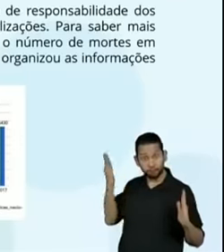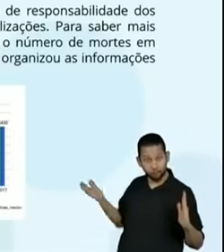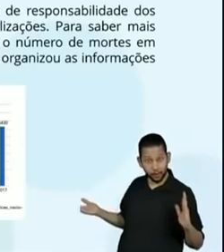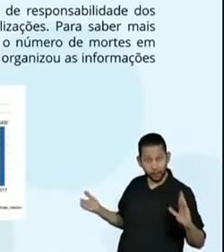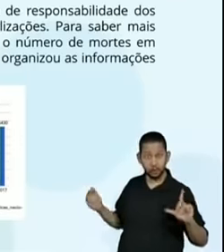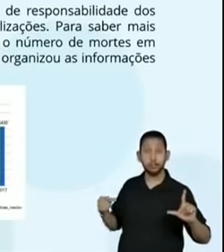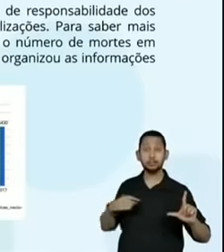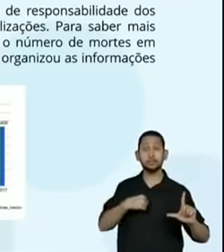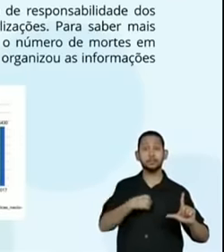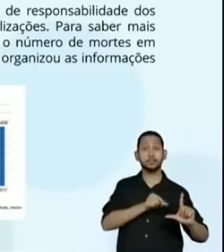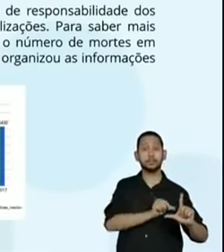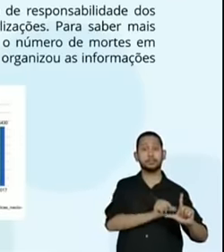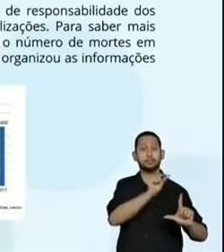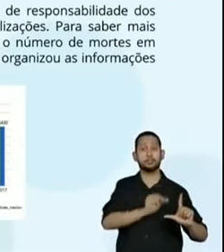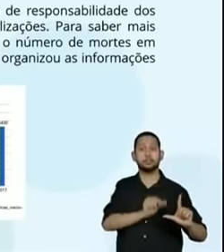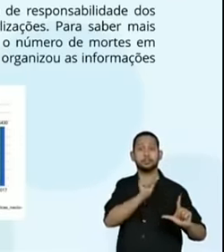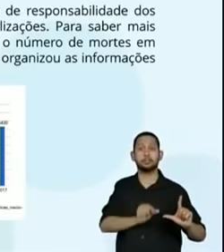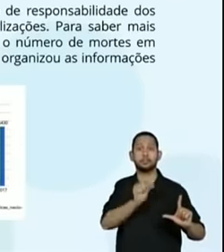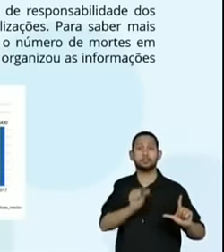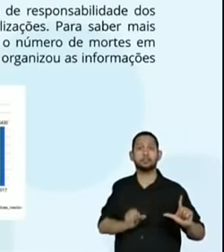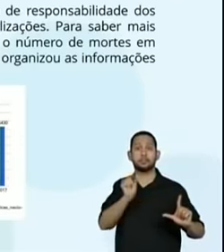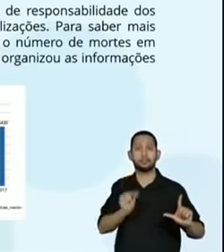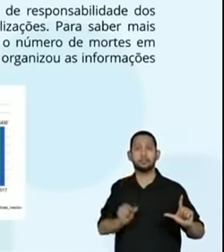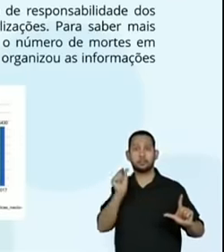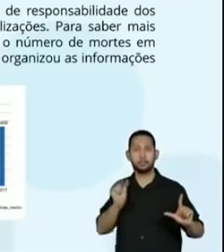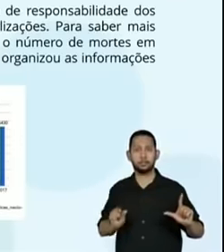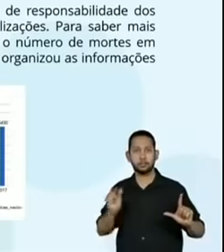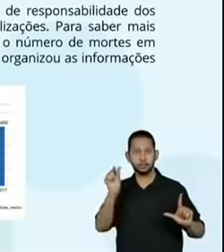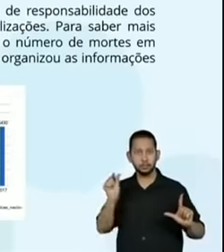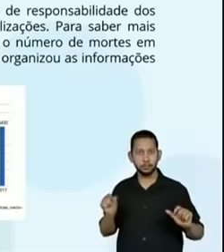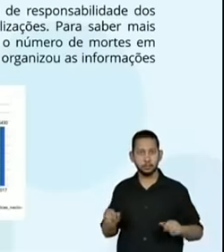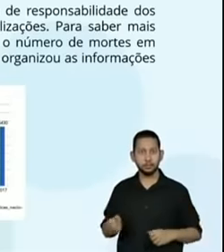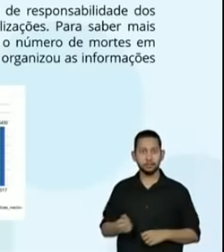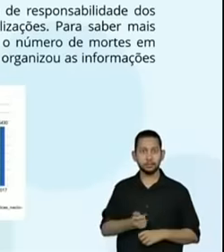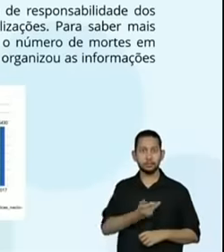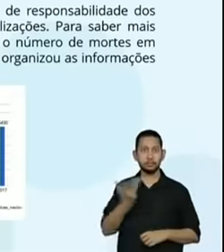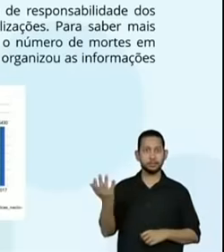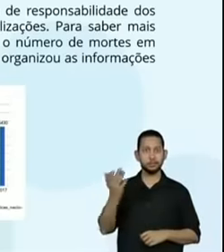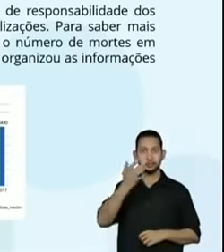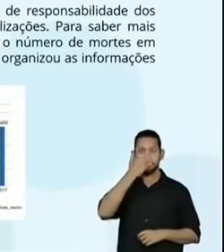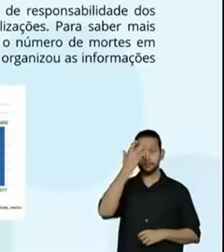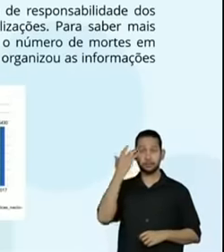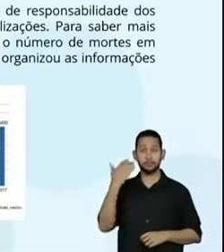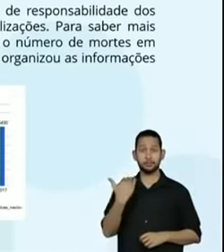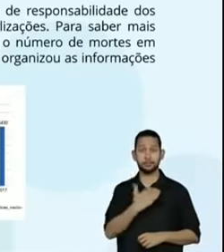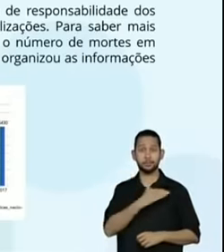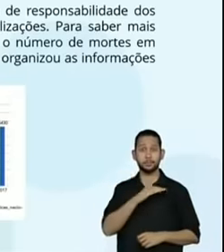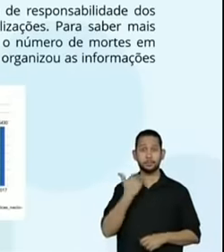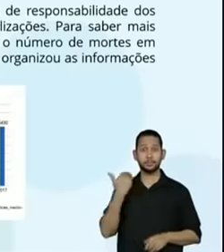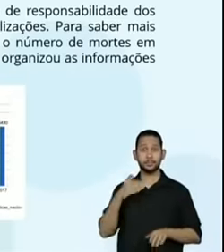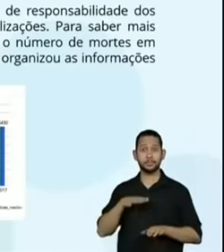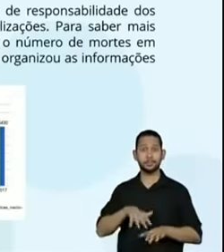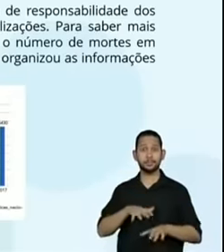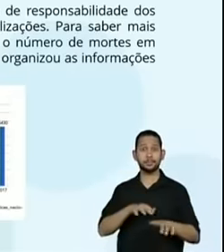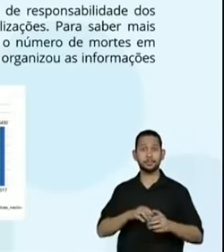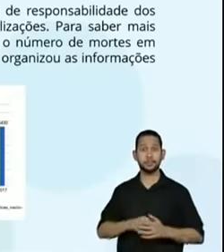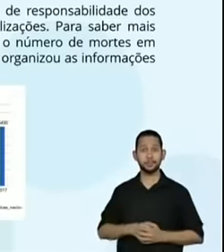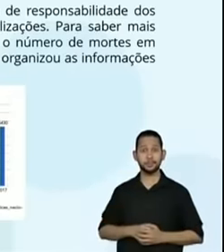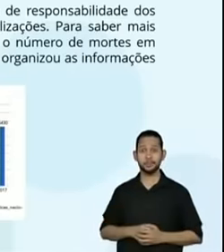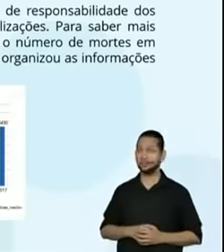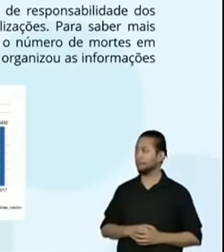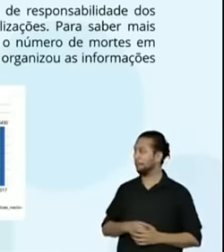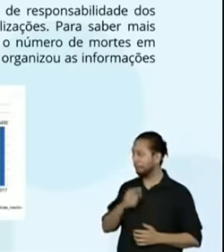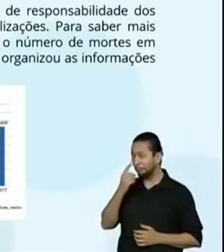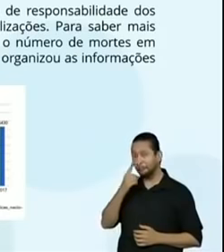Então, vamos lá. Esse gráfico aqui, né, de colunas, que é o que vocês estão vendo aqui, ó. Quais são